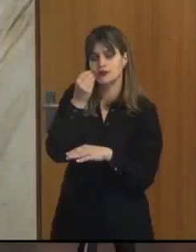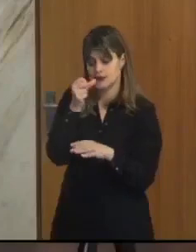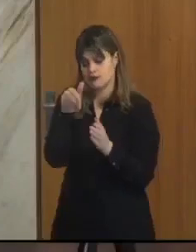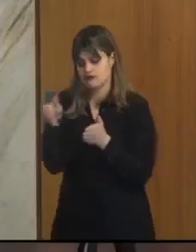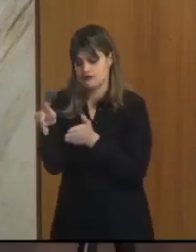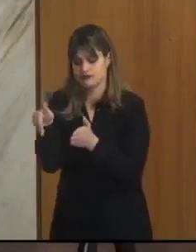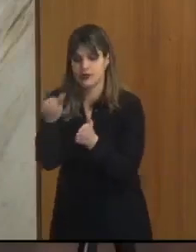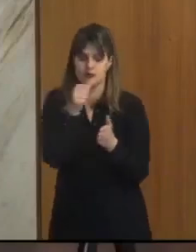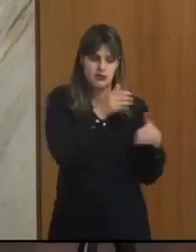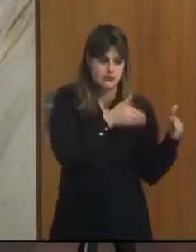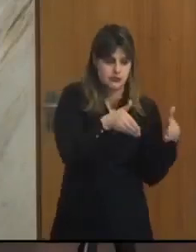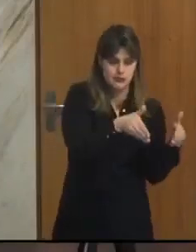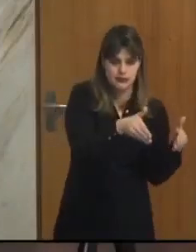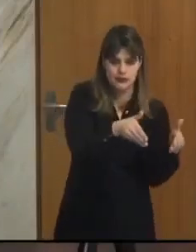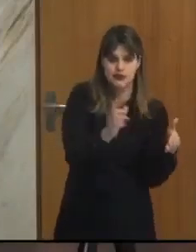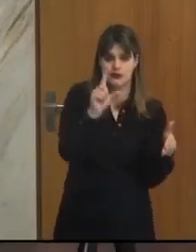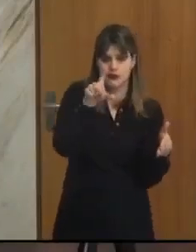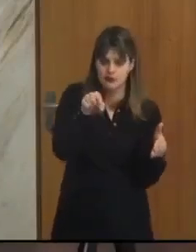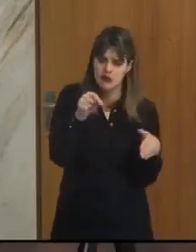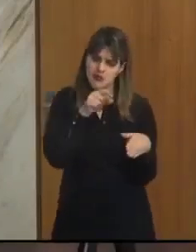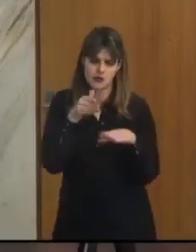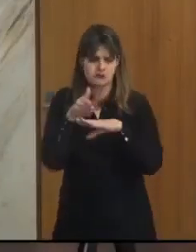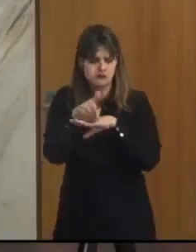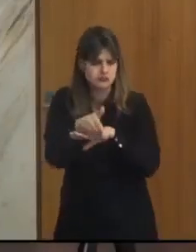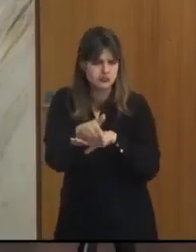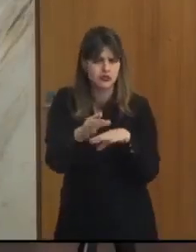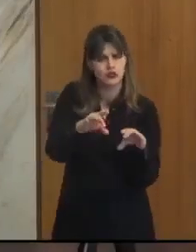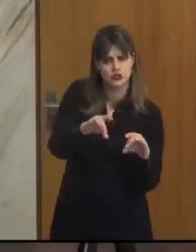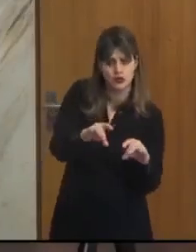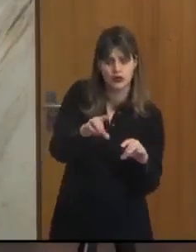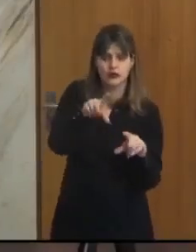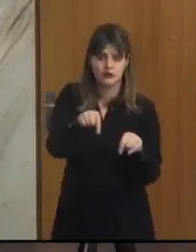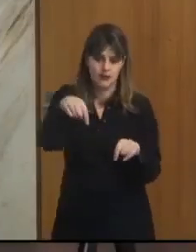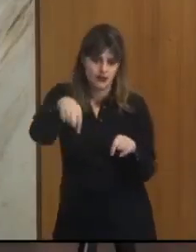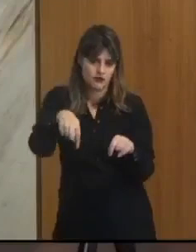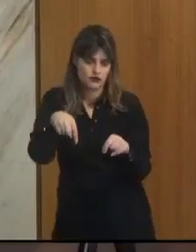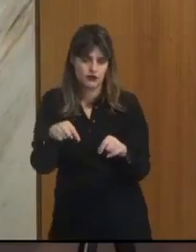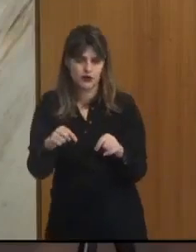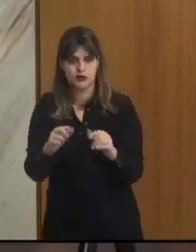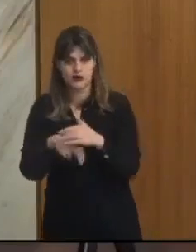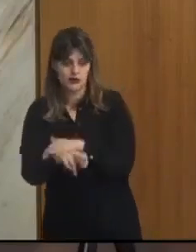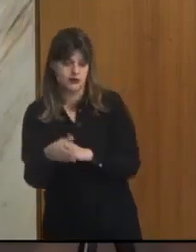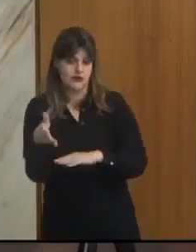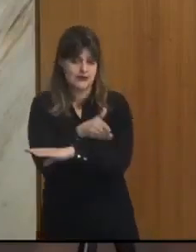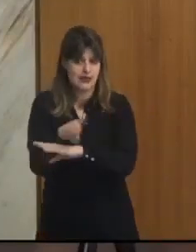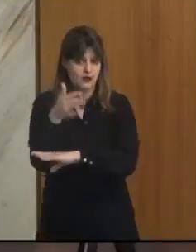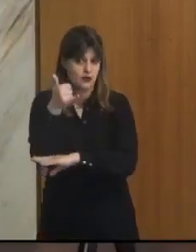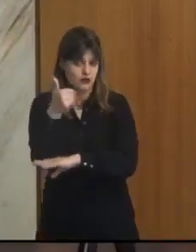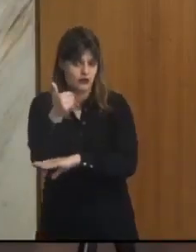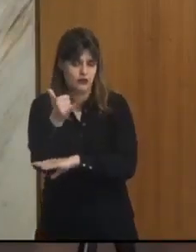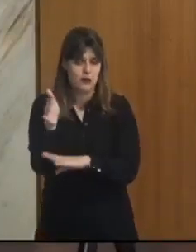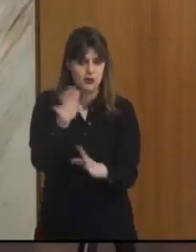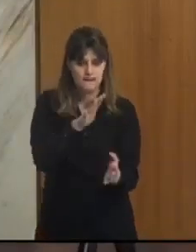rios, um acesso fácil e uma abertura facilitadora a sul. E como nós estamos no século XII, estamos ainda assim